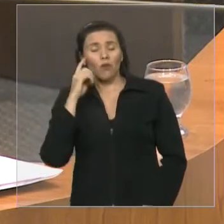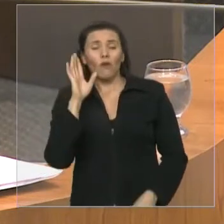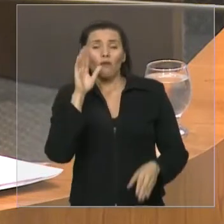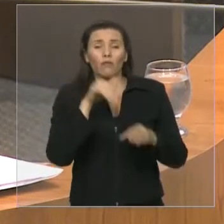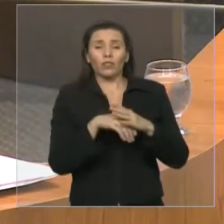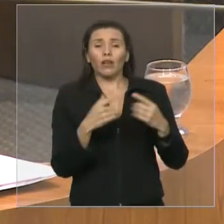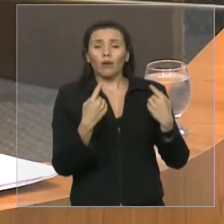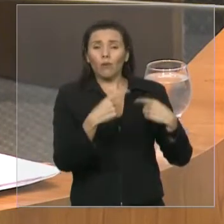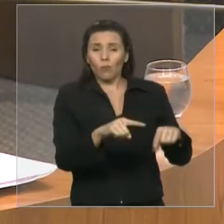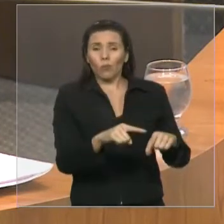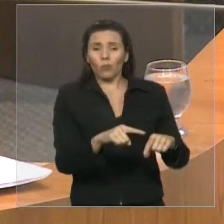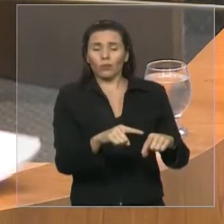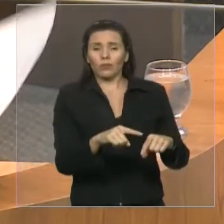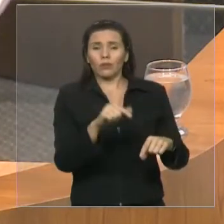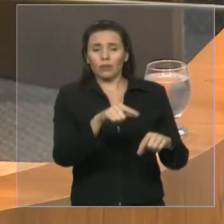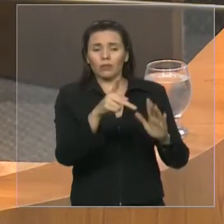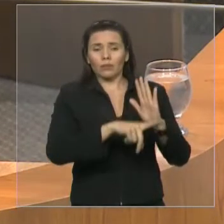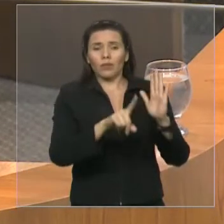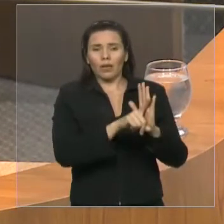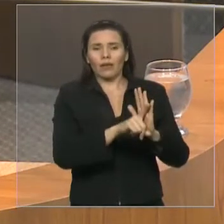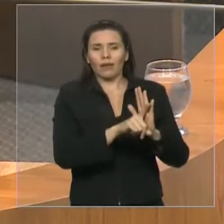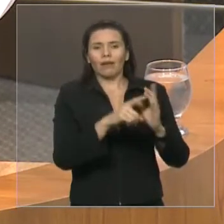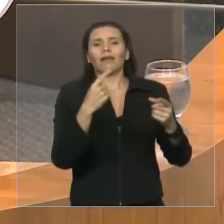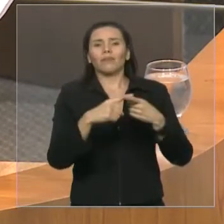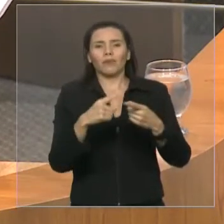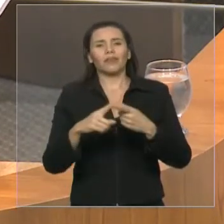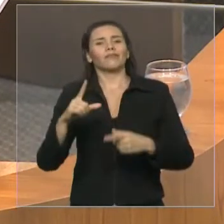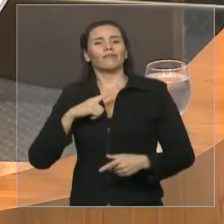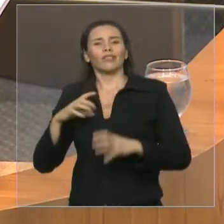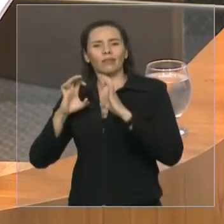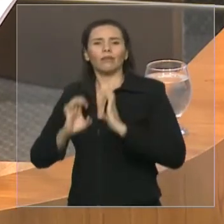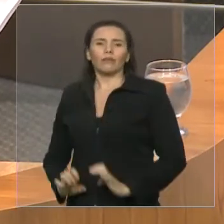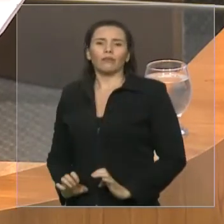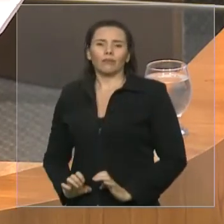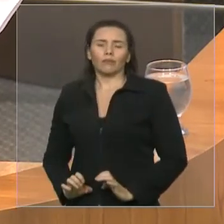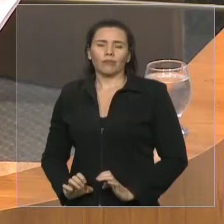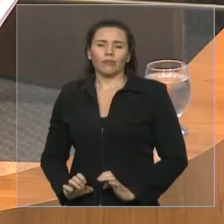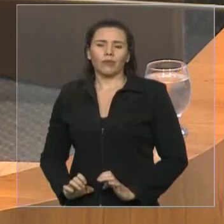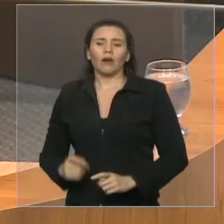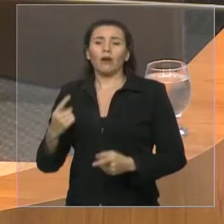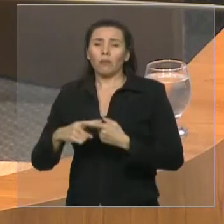moral. Esse aqui é imoral.